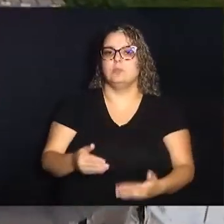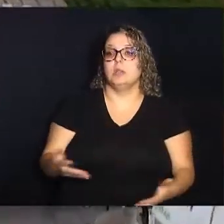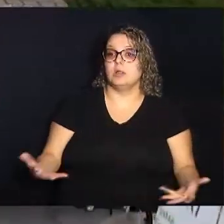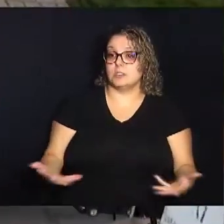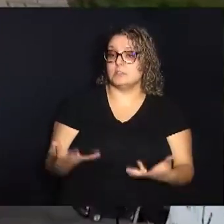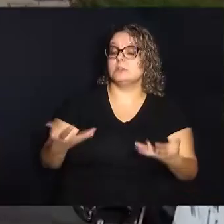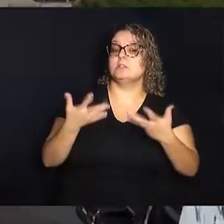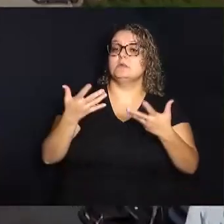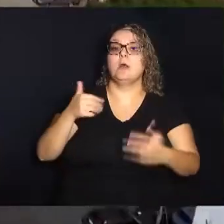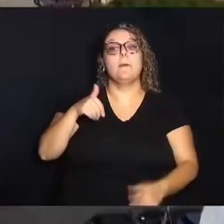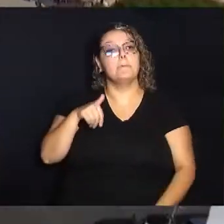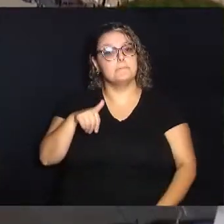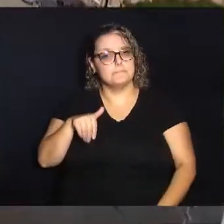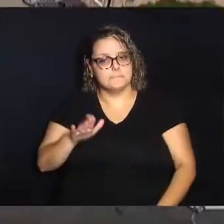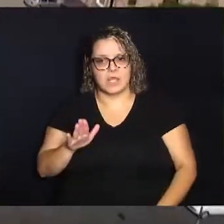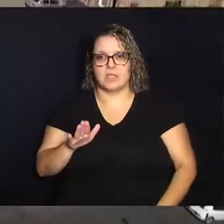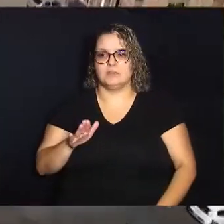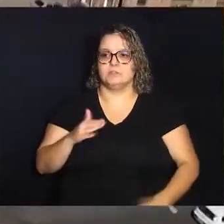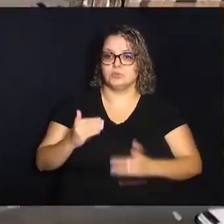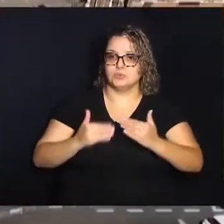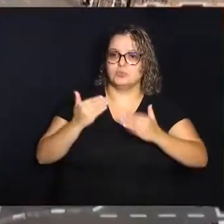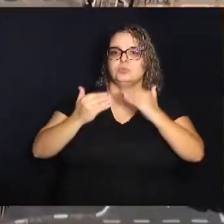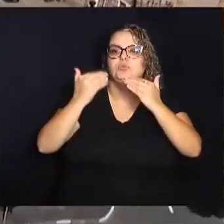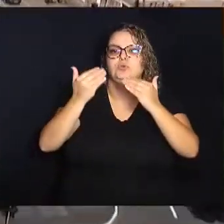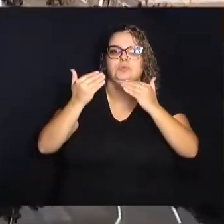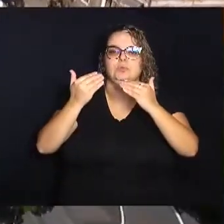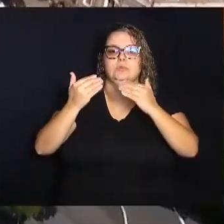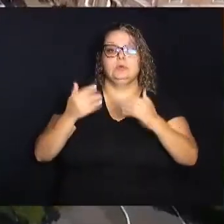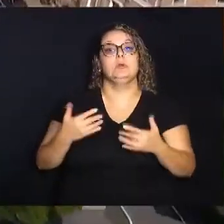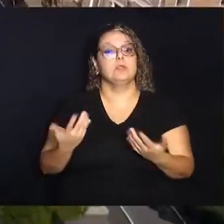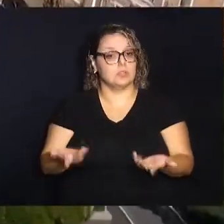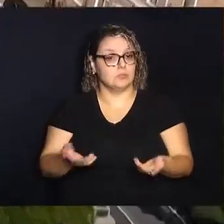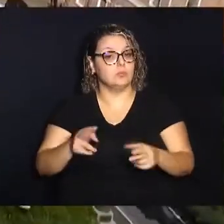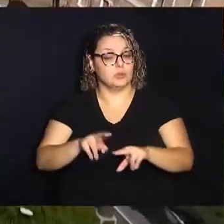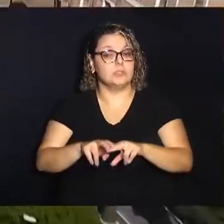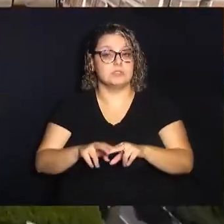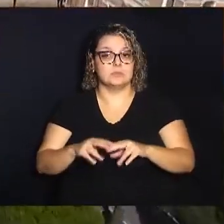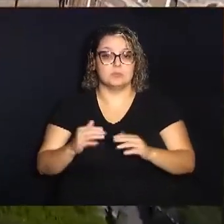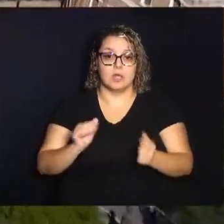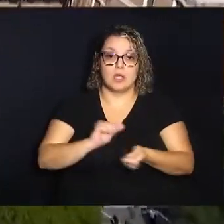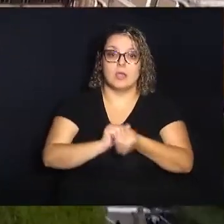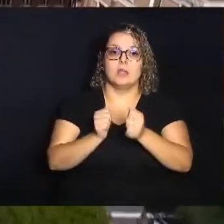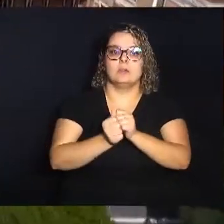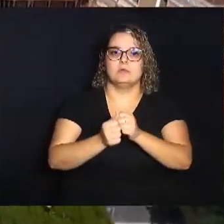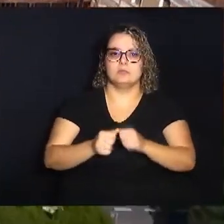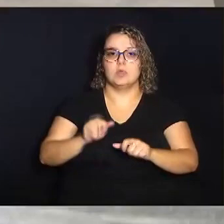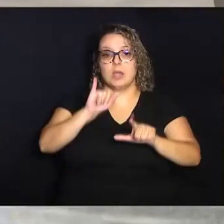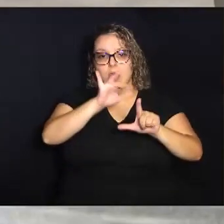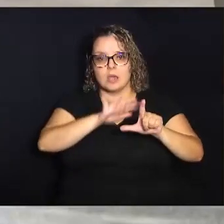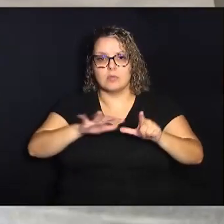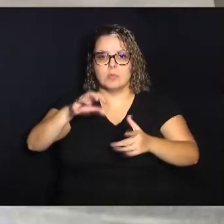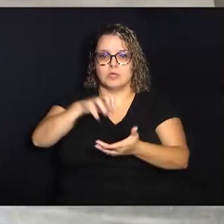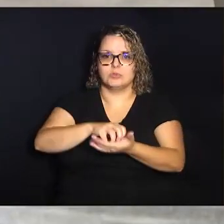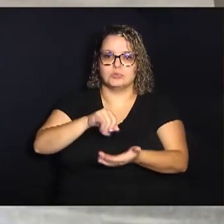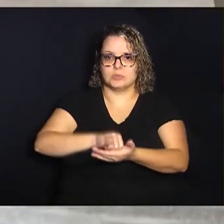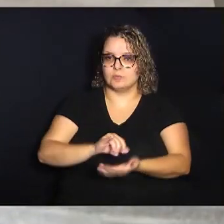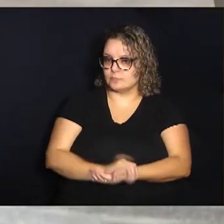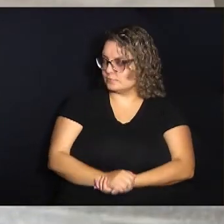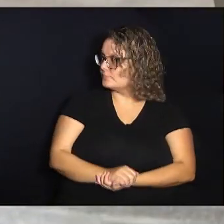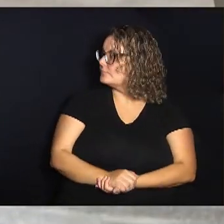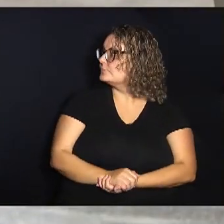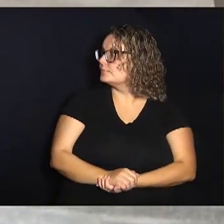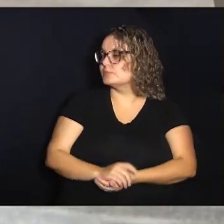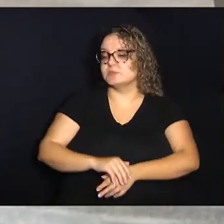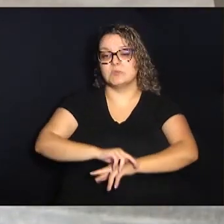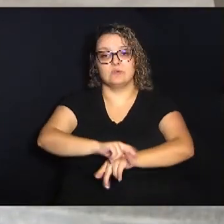incentivar ainda mais o desenvolvimento e, portanto, revigorar a imagem da área central. E uma gama de